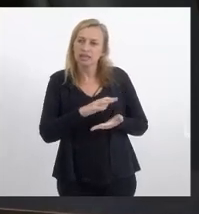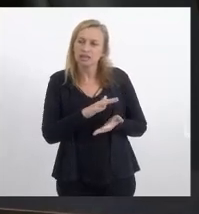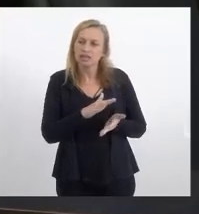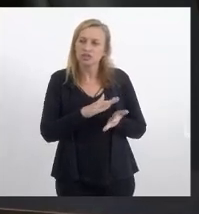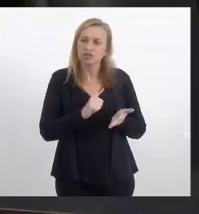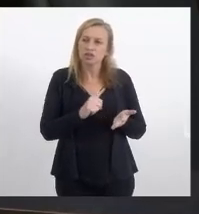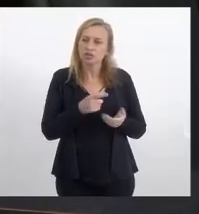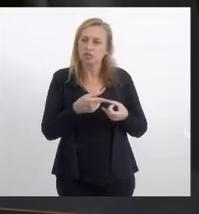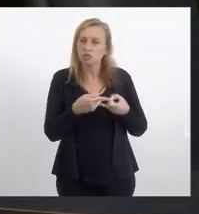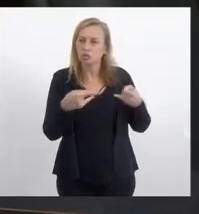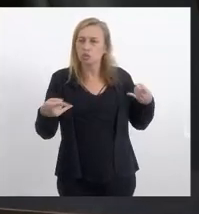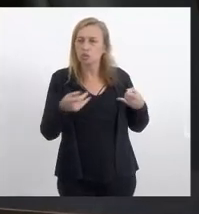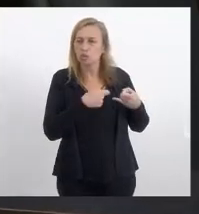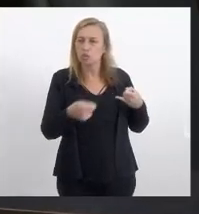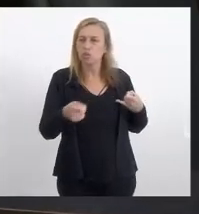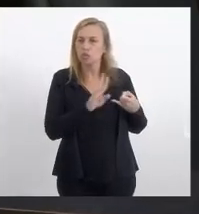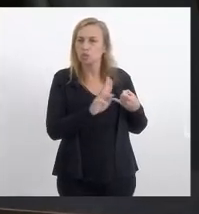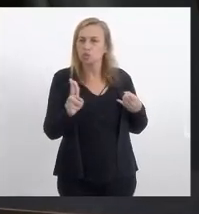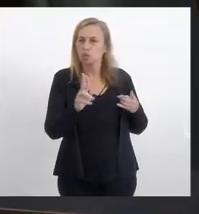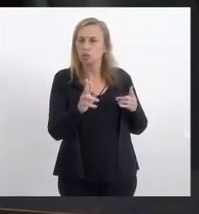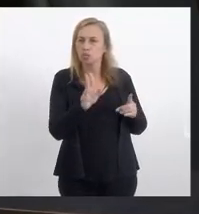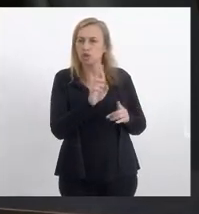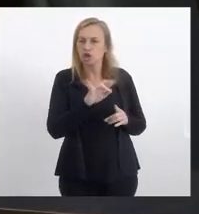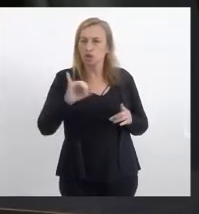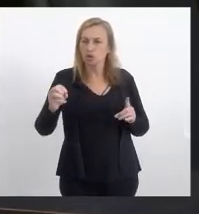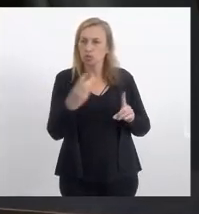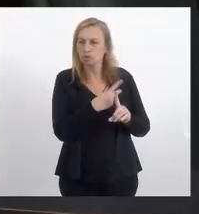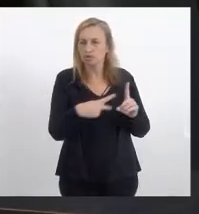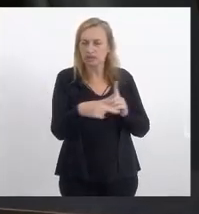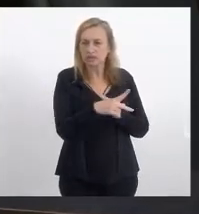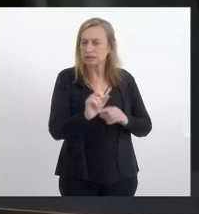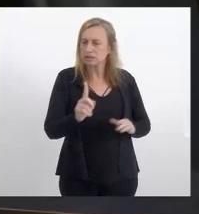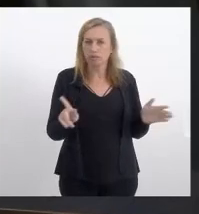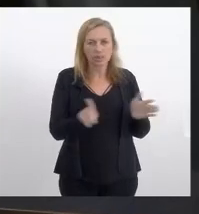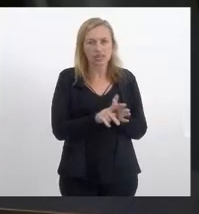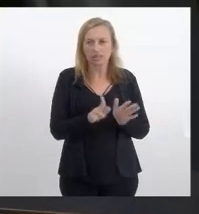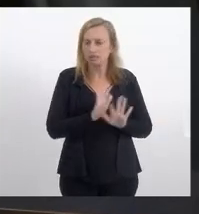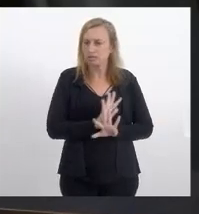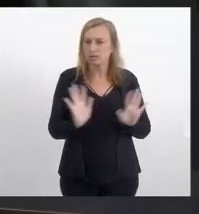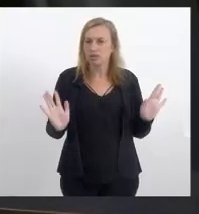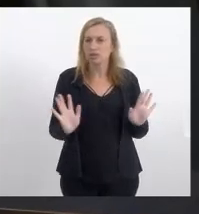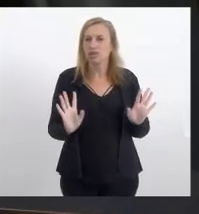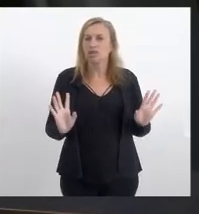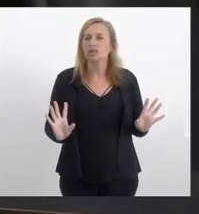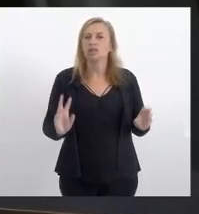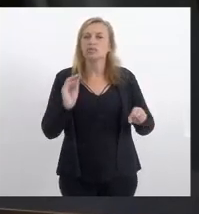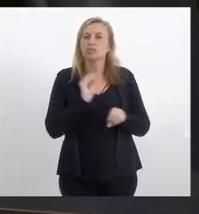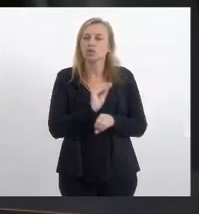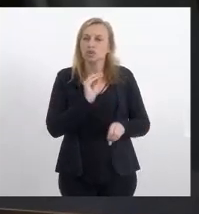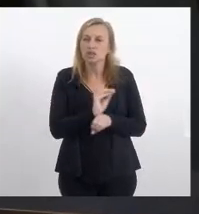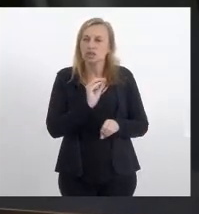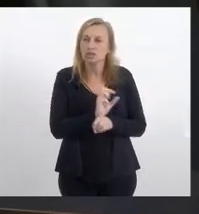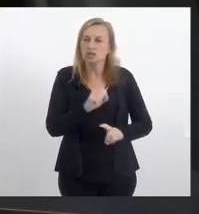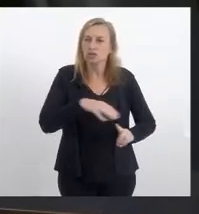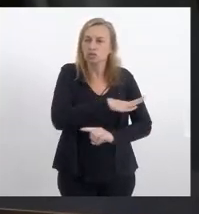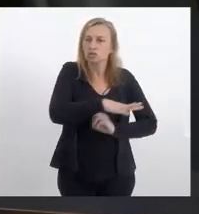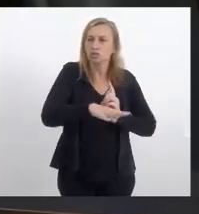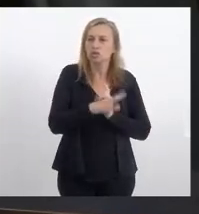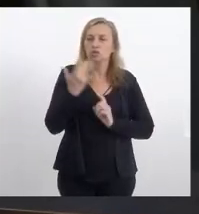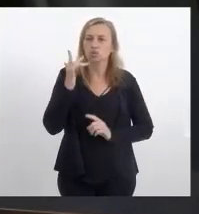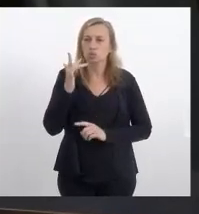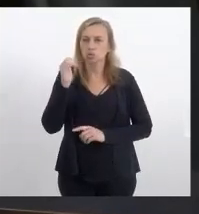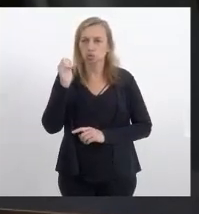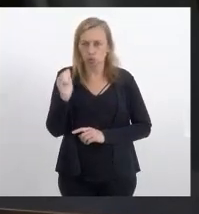o nome Rei previdência porque ela não pertence mais ao e Previdência a proteção social é do T Olá